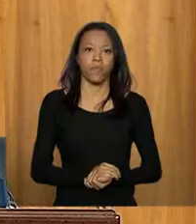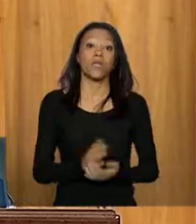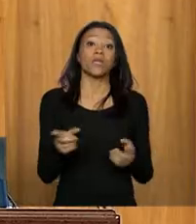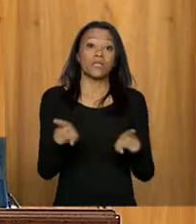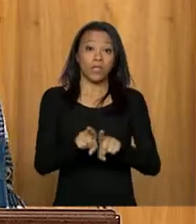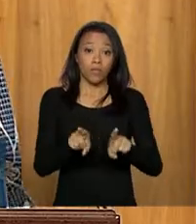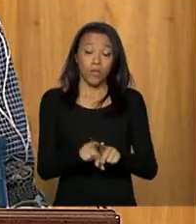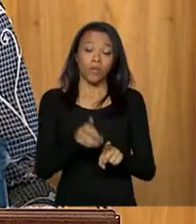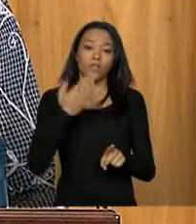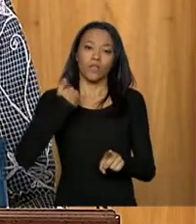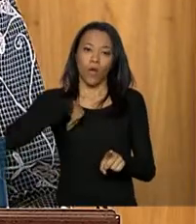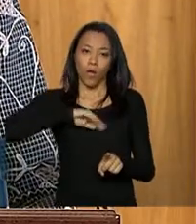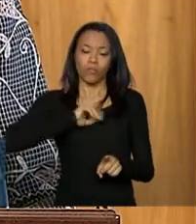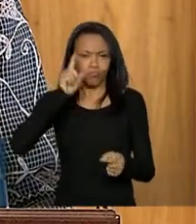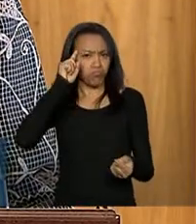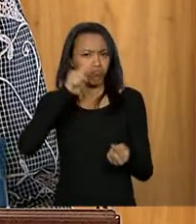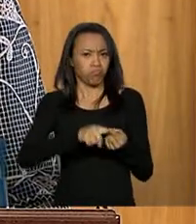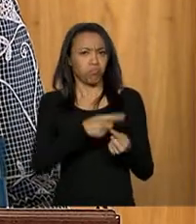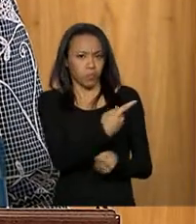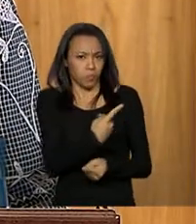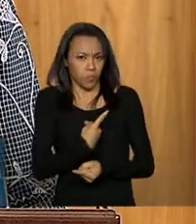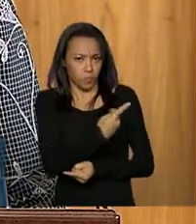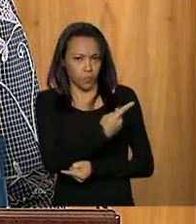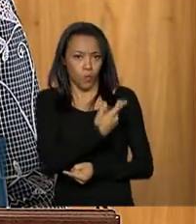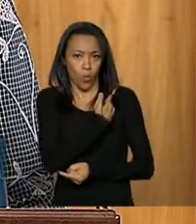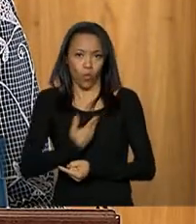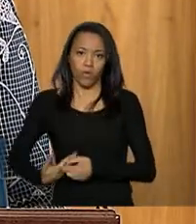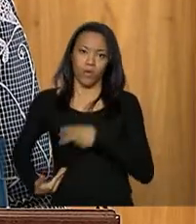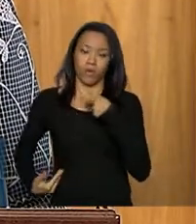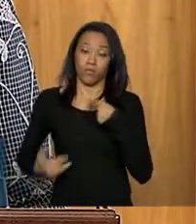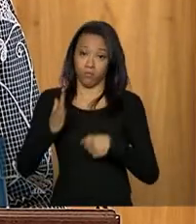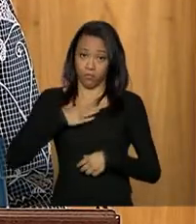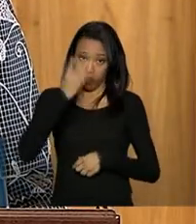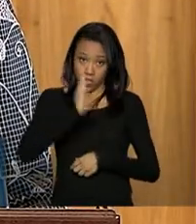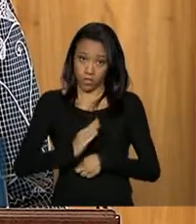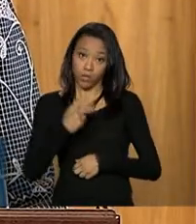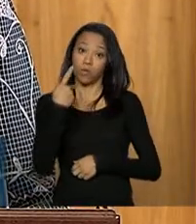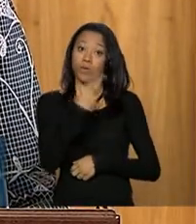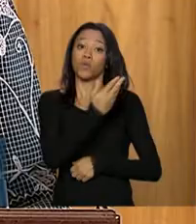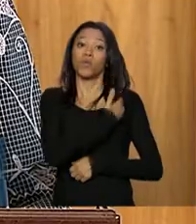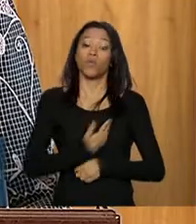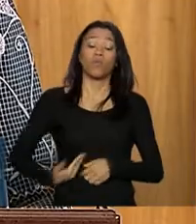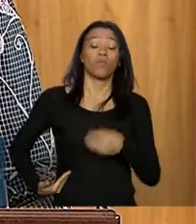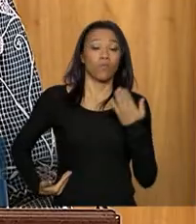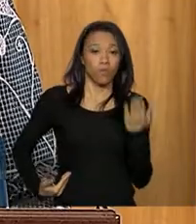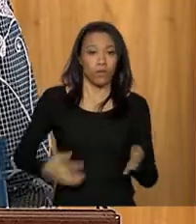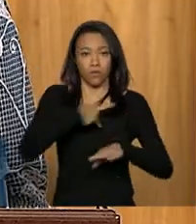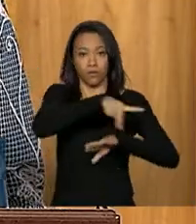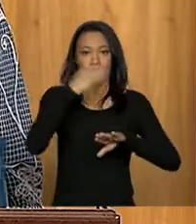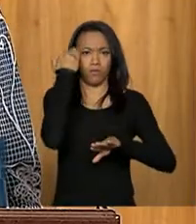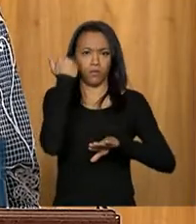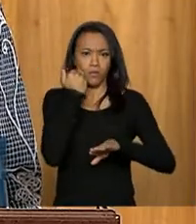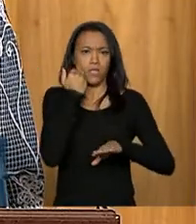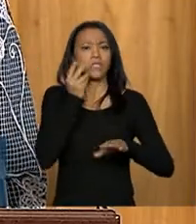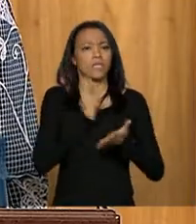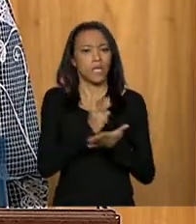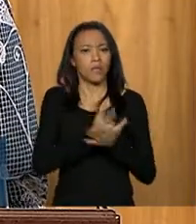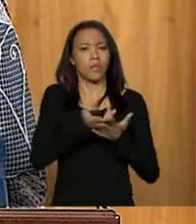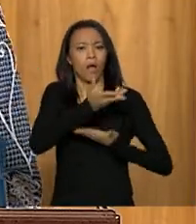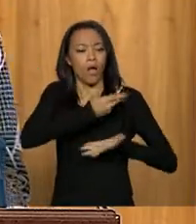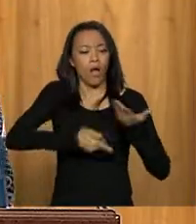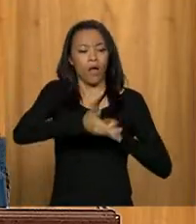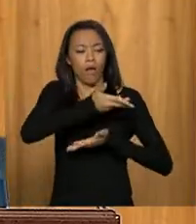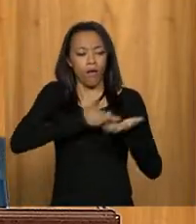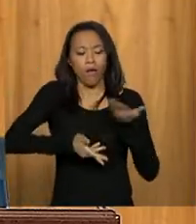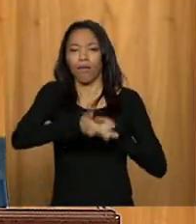Coincidimos na ênfase atribuída por nossos governos ao multilateralismo como via essencial de exercício